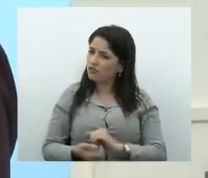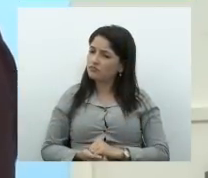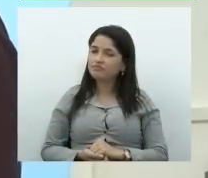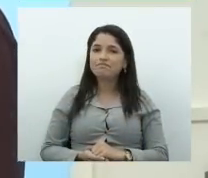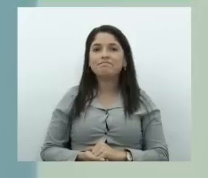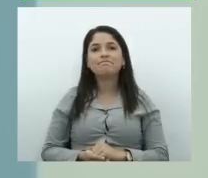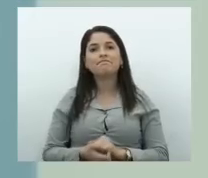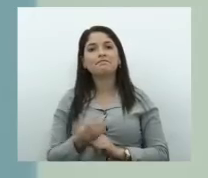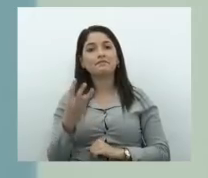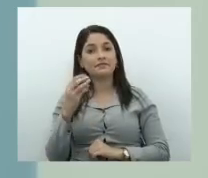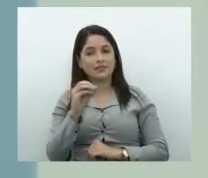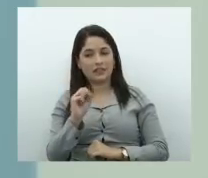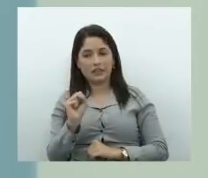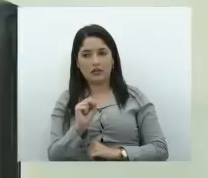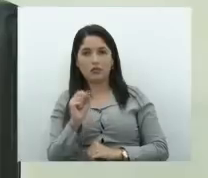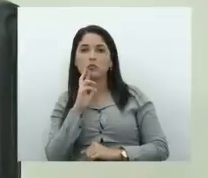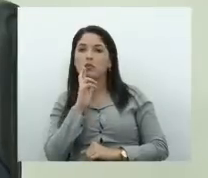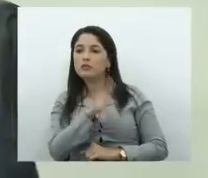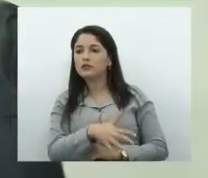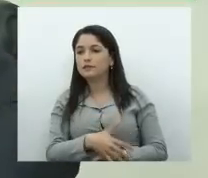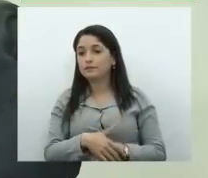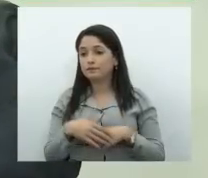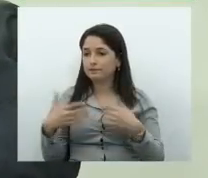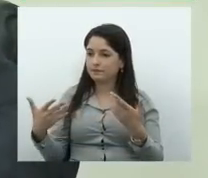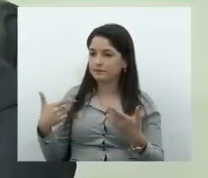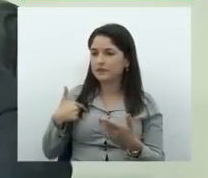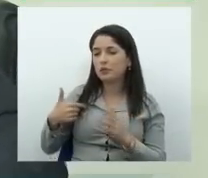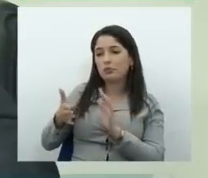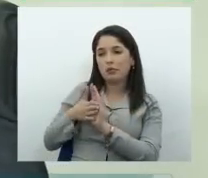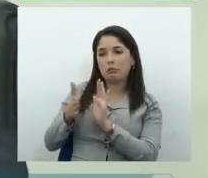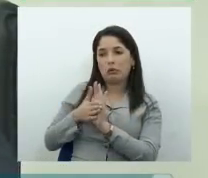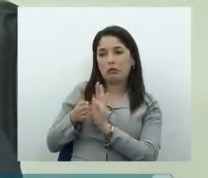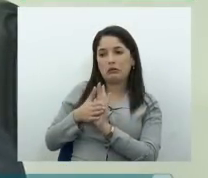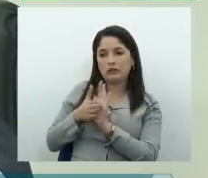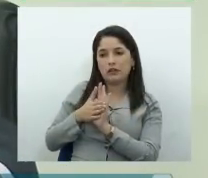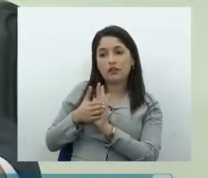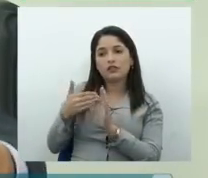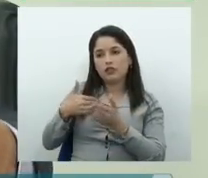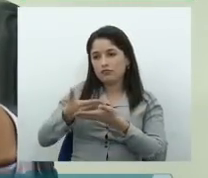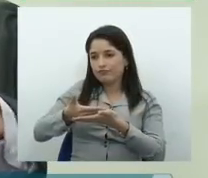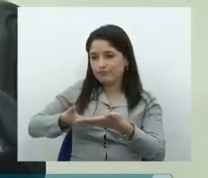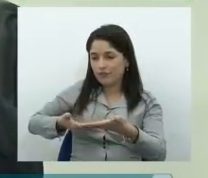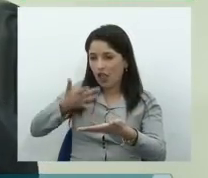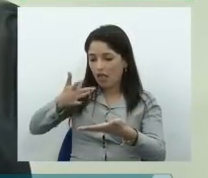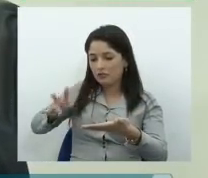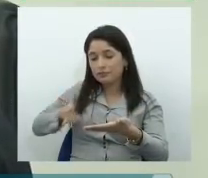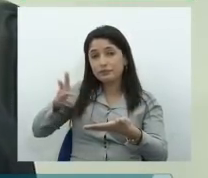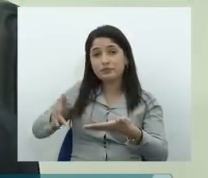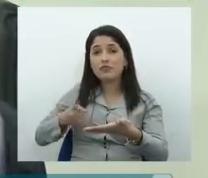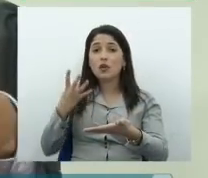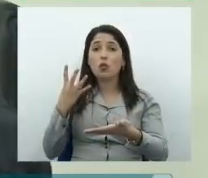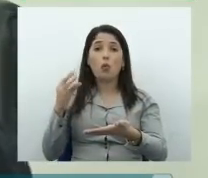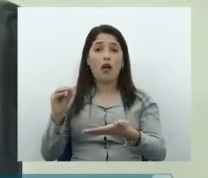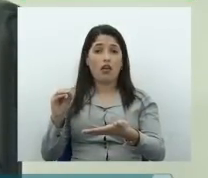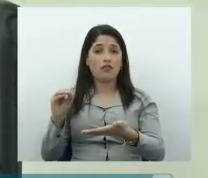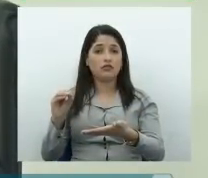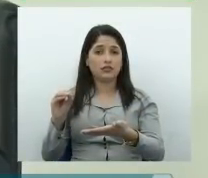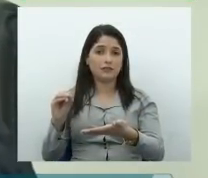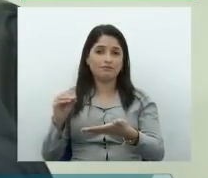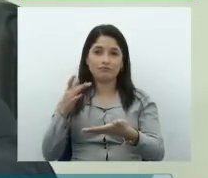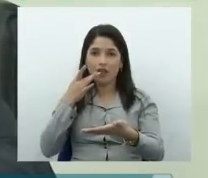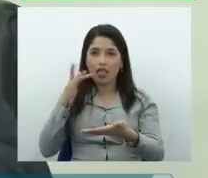para a réplica, candidato. Bom, Roberto, quanto ao meu plano de governo, estou até aqui com ele. São 40 páginas que a